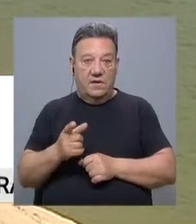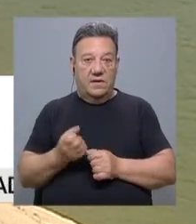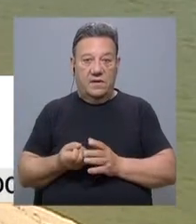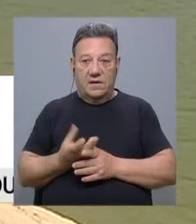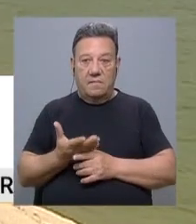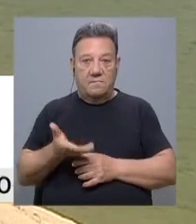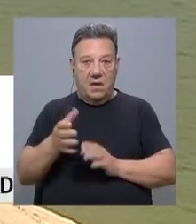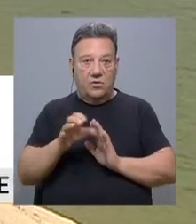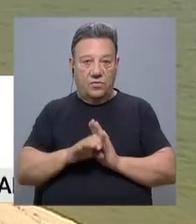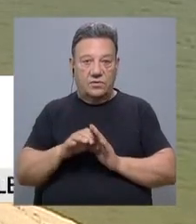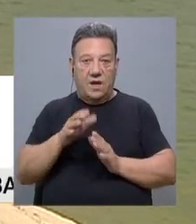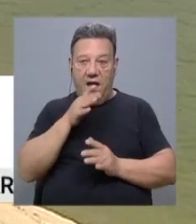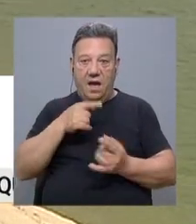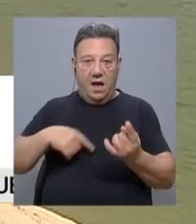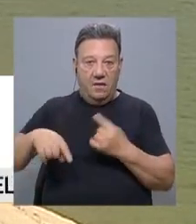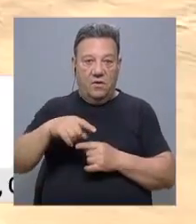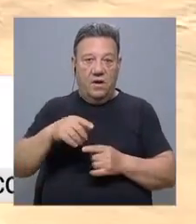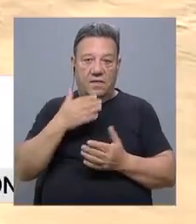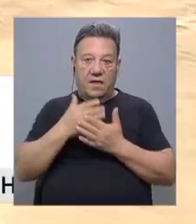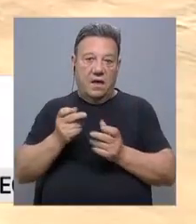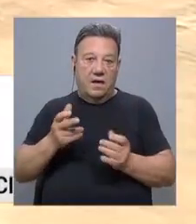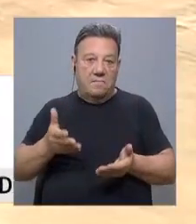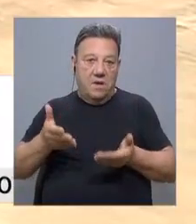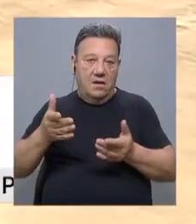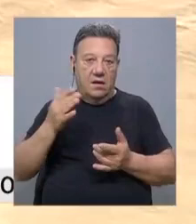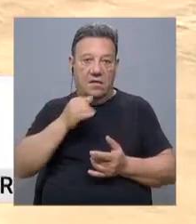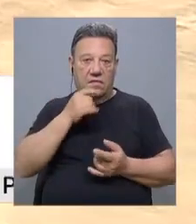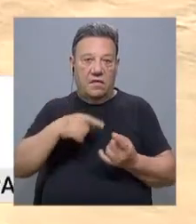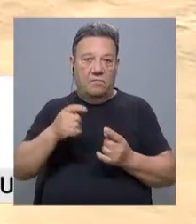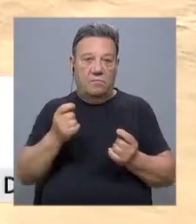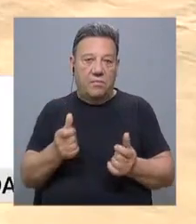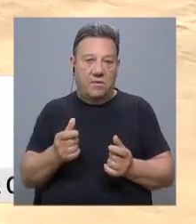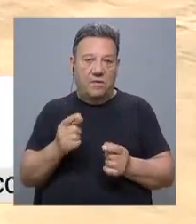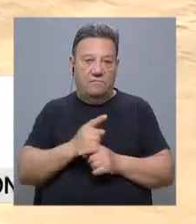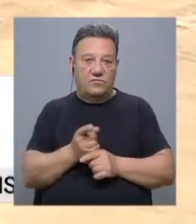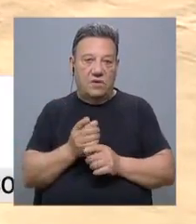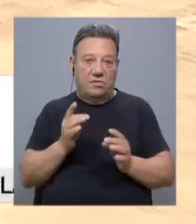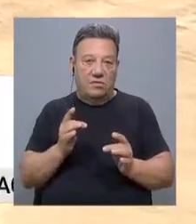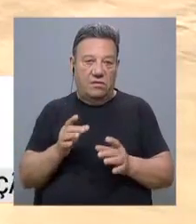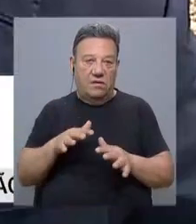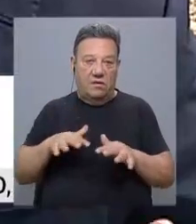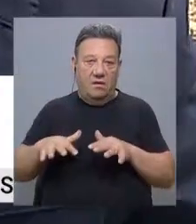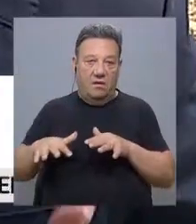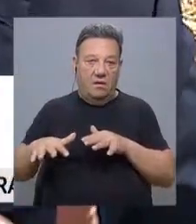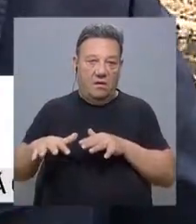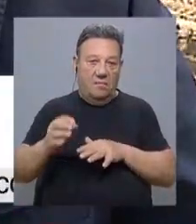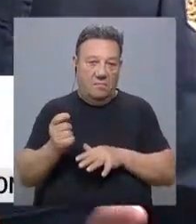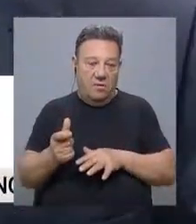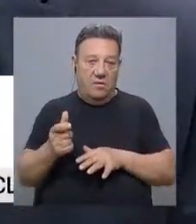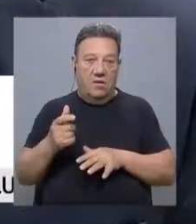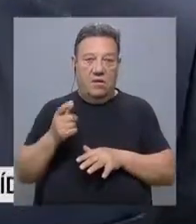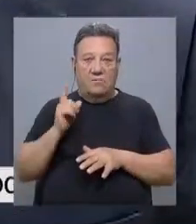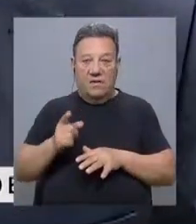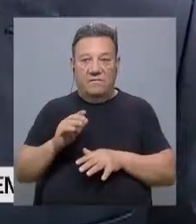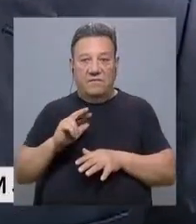mais condições de circulação de água e de oxigenação. Ela estava a circular com muito pouca velocidade e com pouco movimento e, portanto, começava a